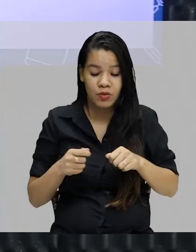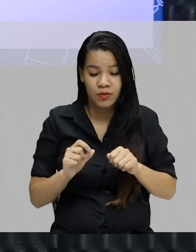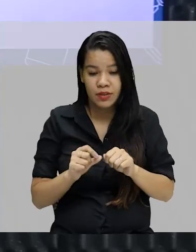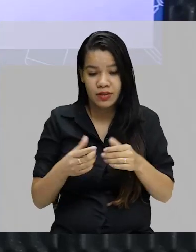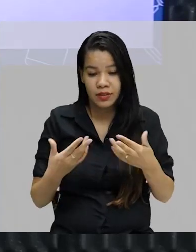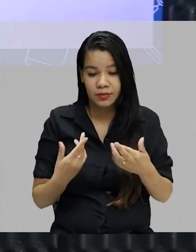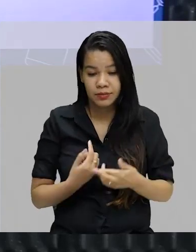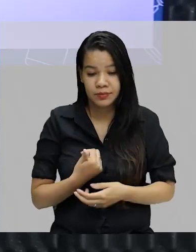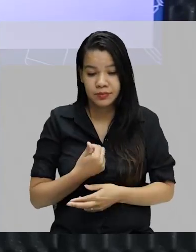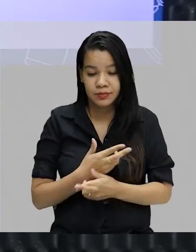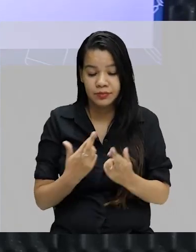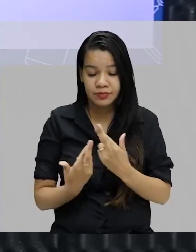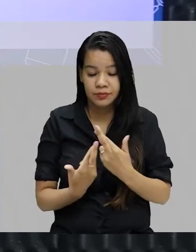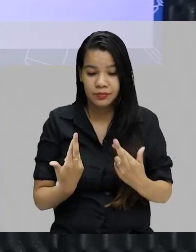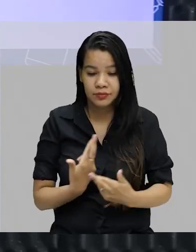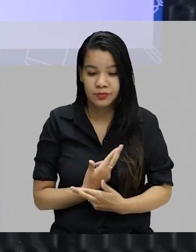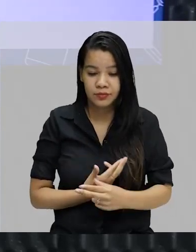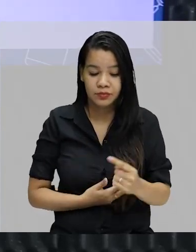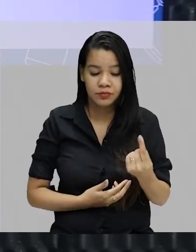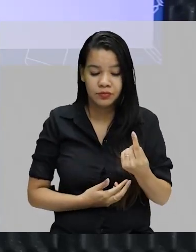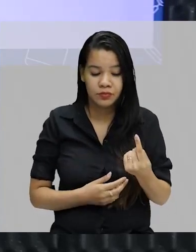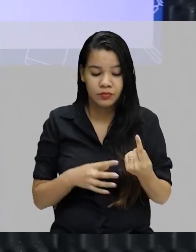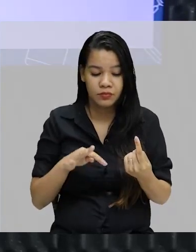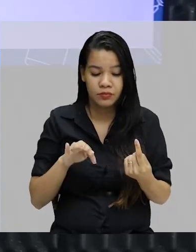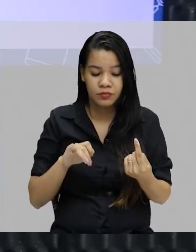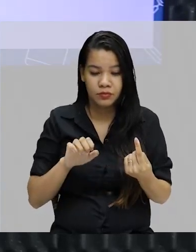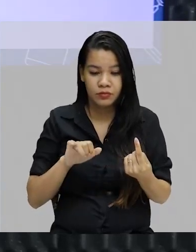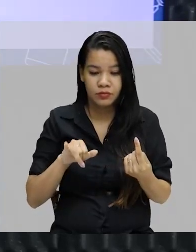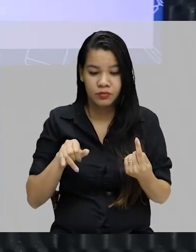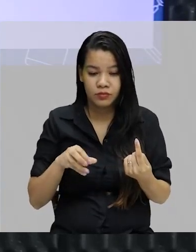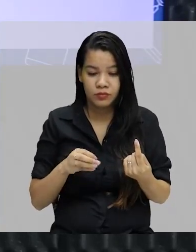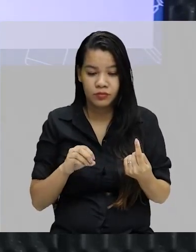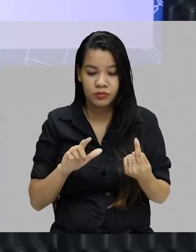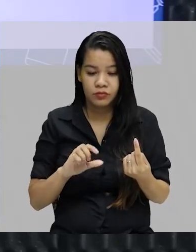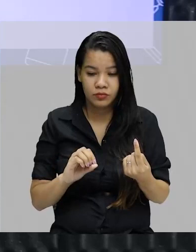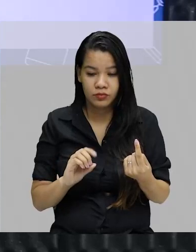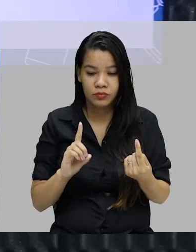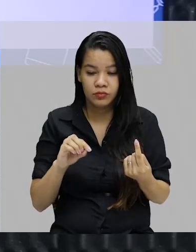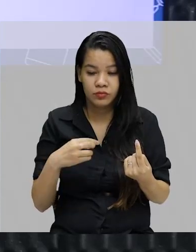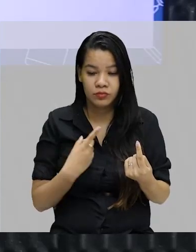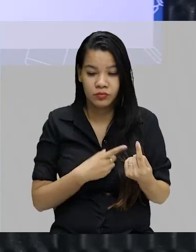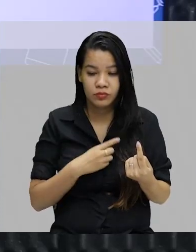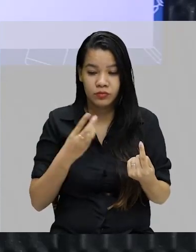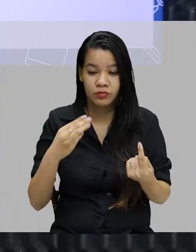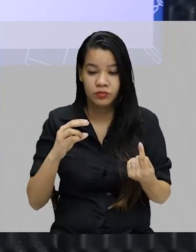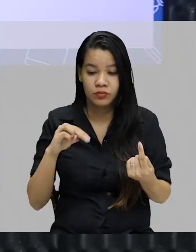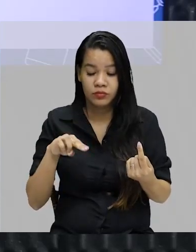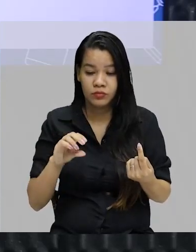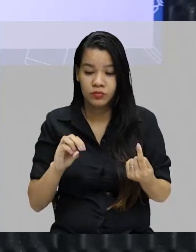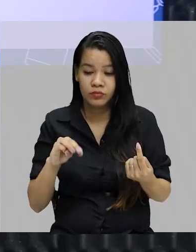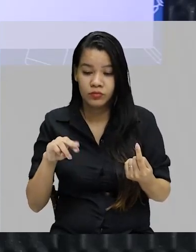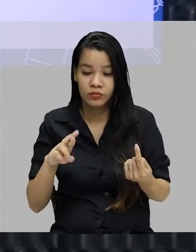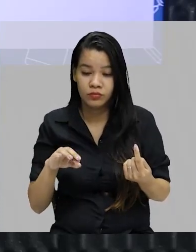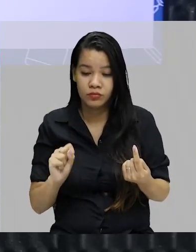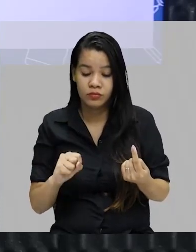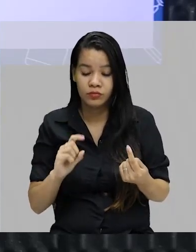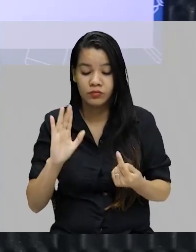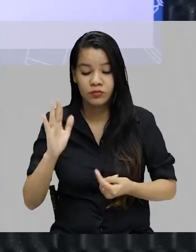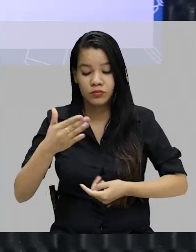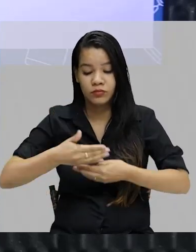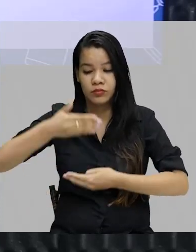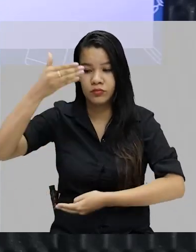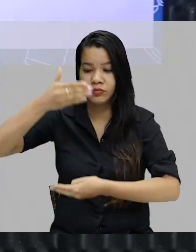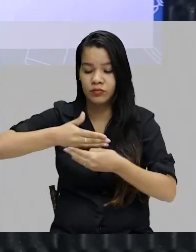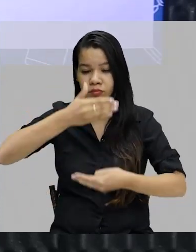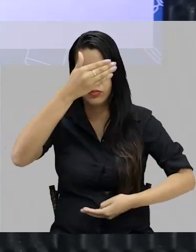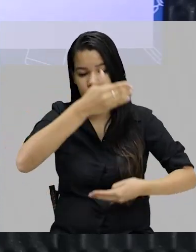seguinte relação, ó. Um tijolo seria o nosso monômero, a parede de tijolos,